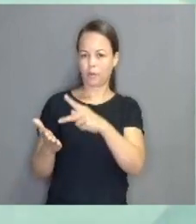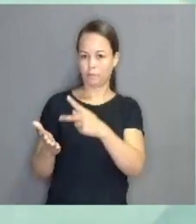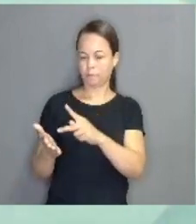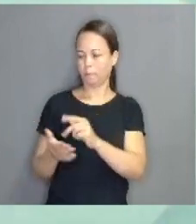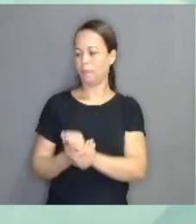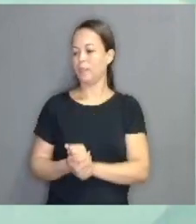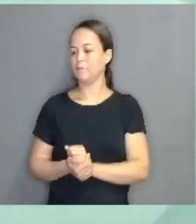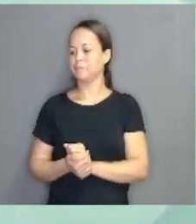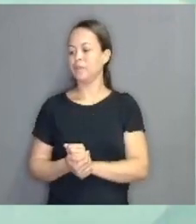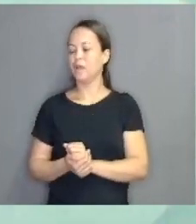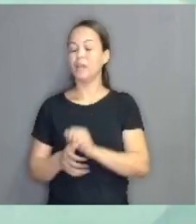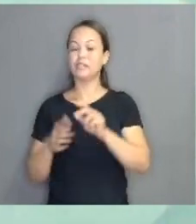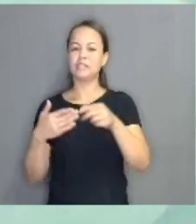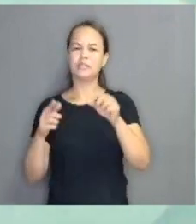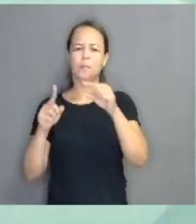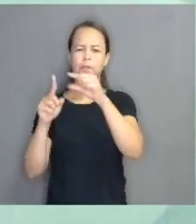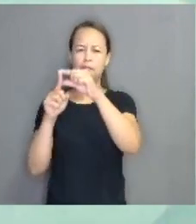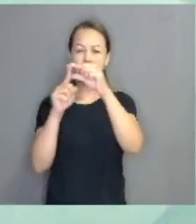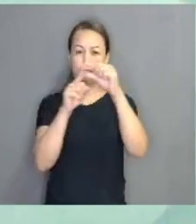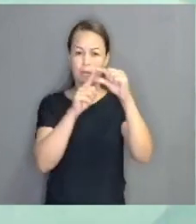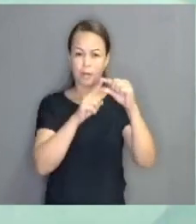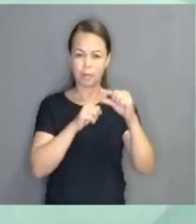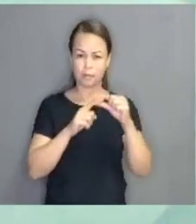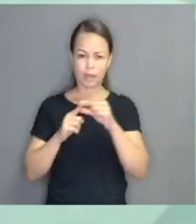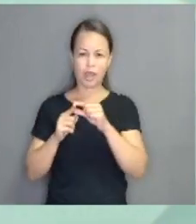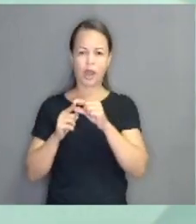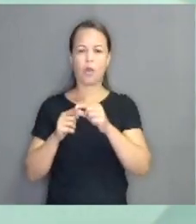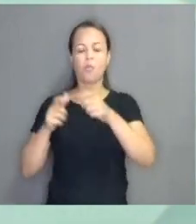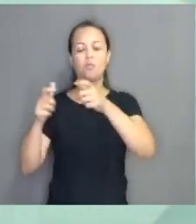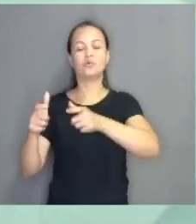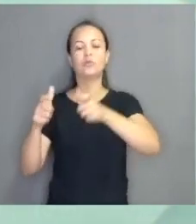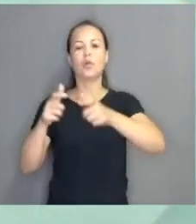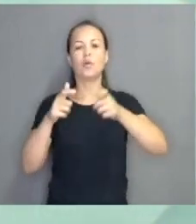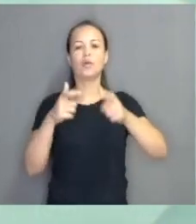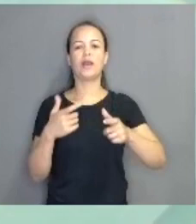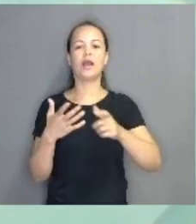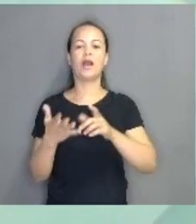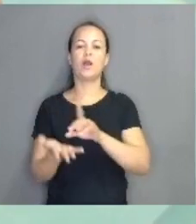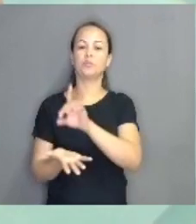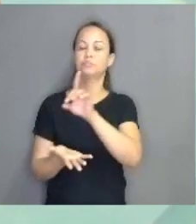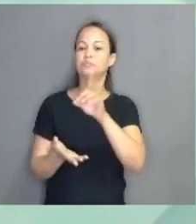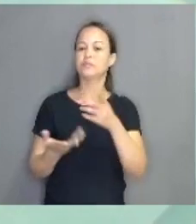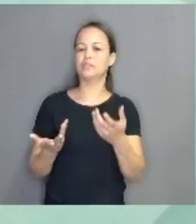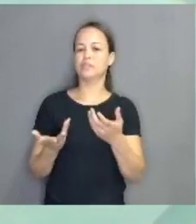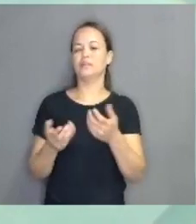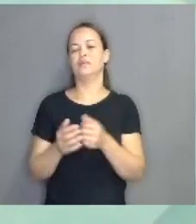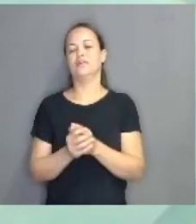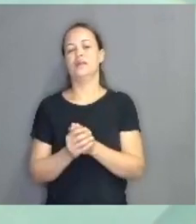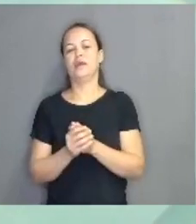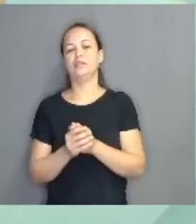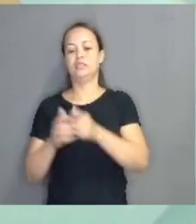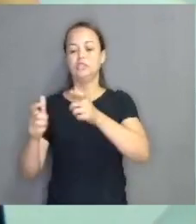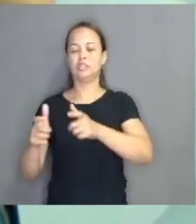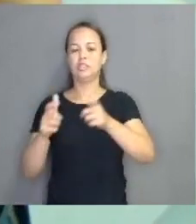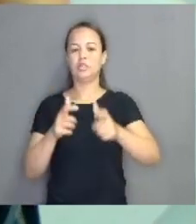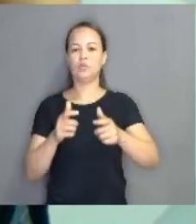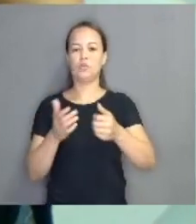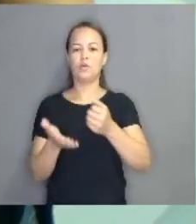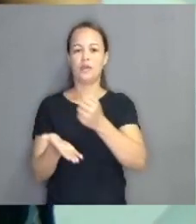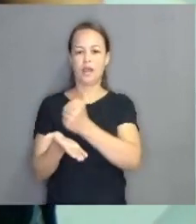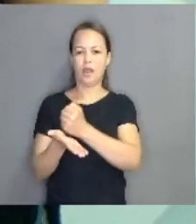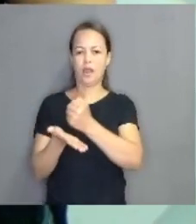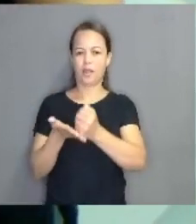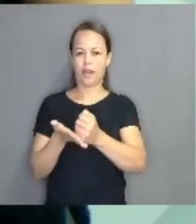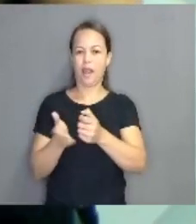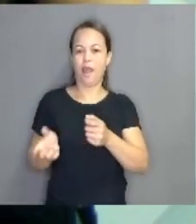tem outras palavras que falam onde foi tirada essa carteira, de que lugar essa carteira é. Ah, tia, mas eu